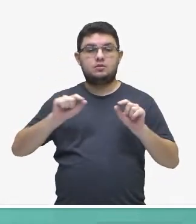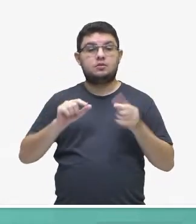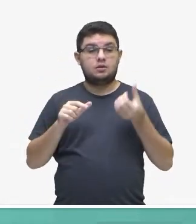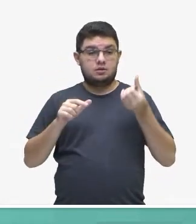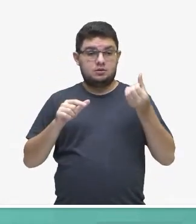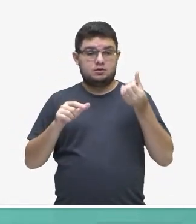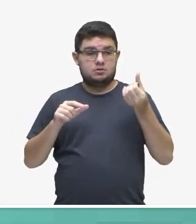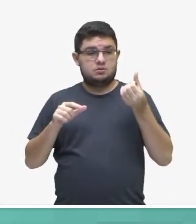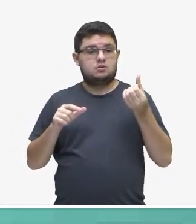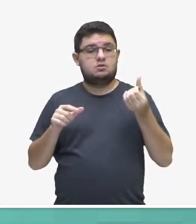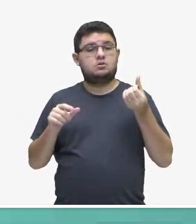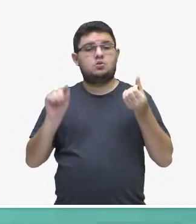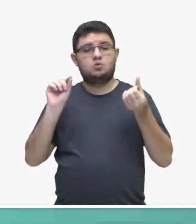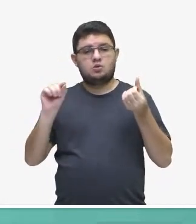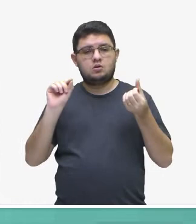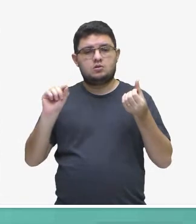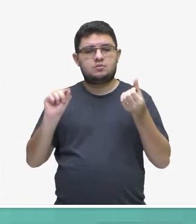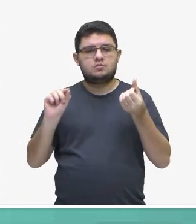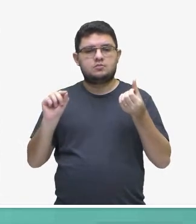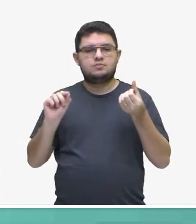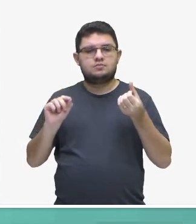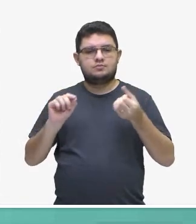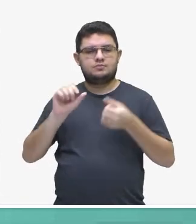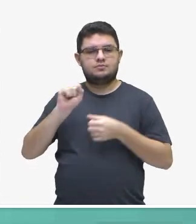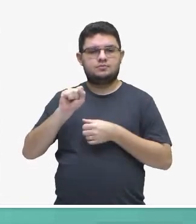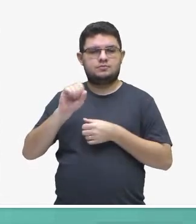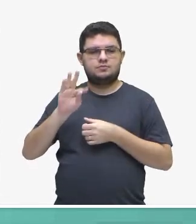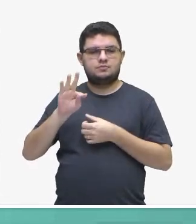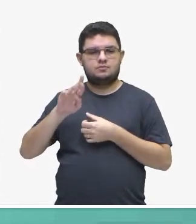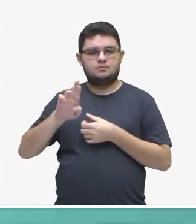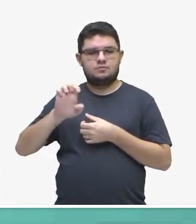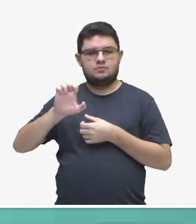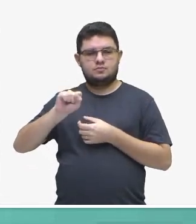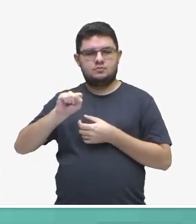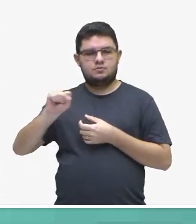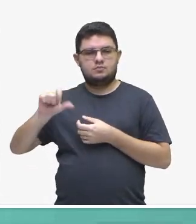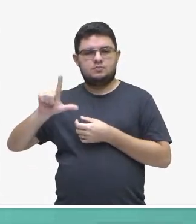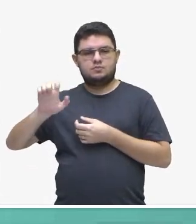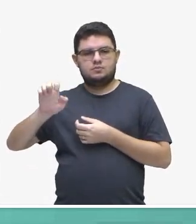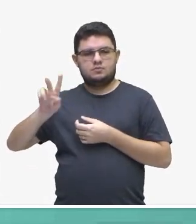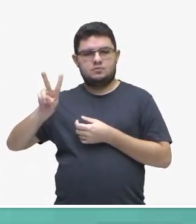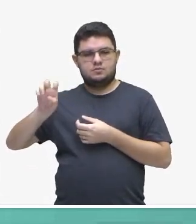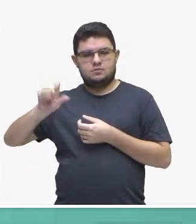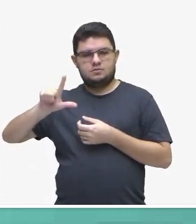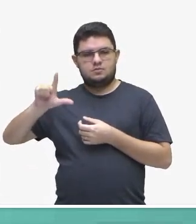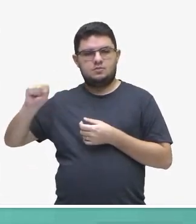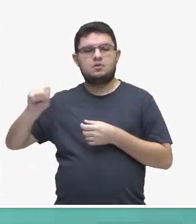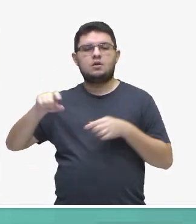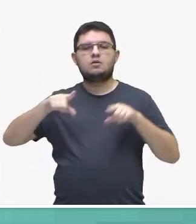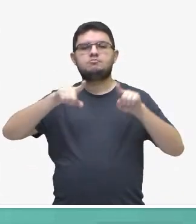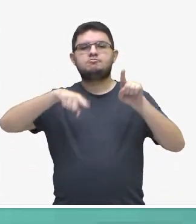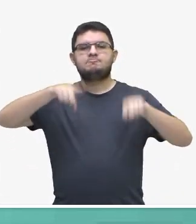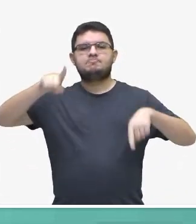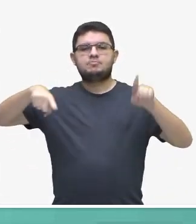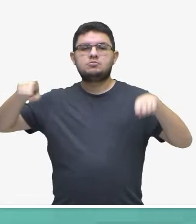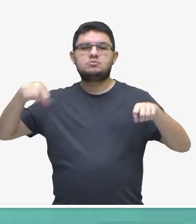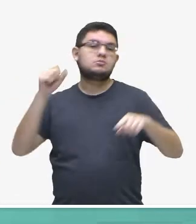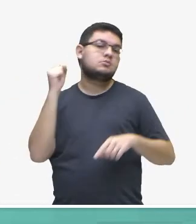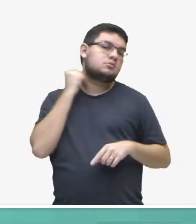último, a expressão stress levels. Stress levels, níveis de estresse, tá? Stress